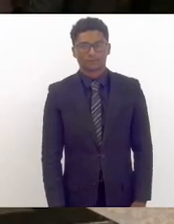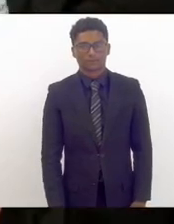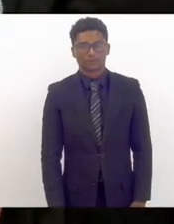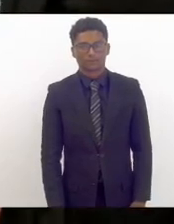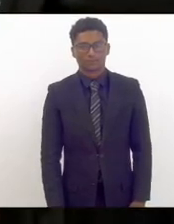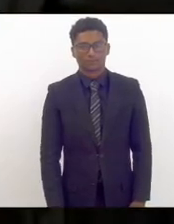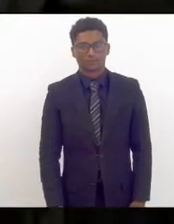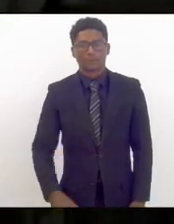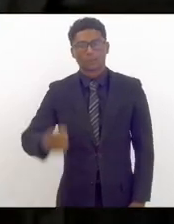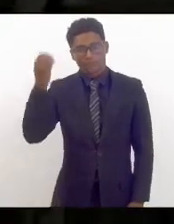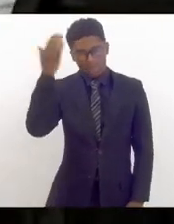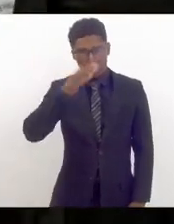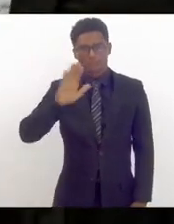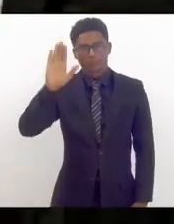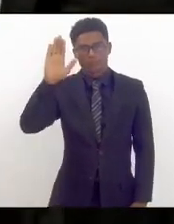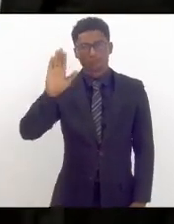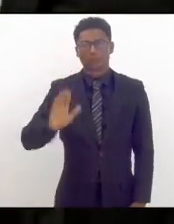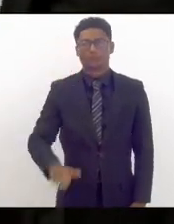Assim eu prometo.